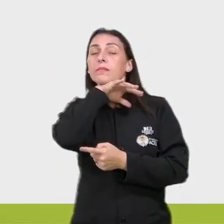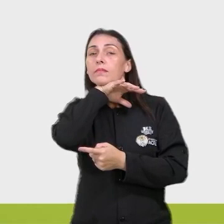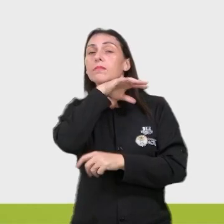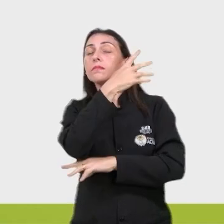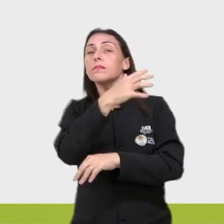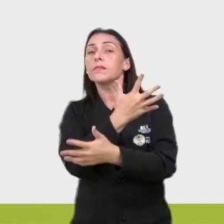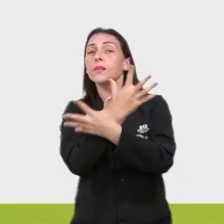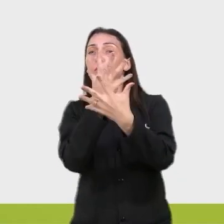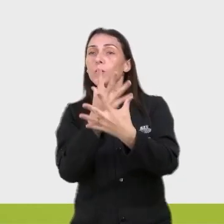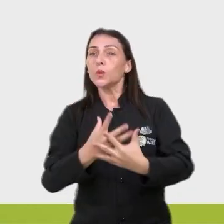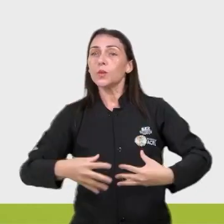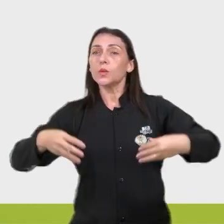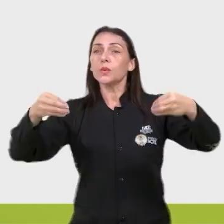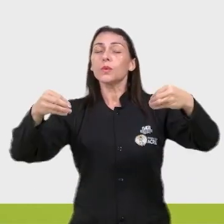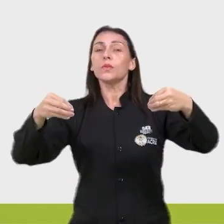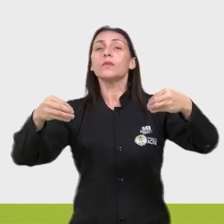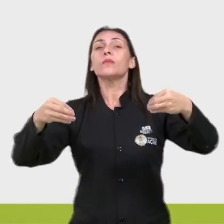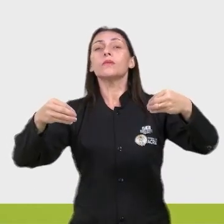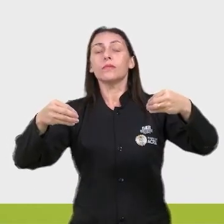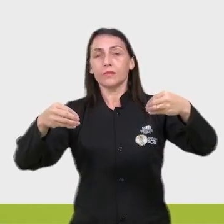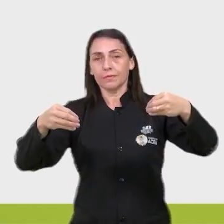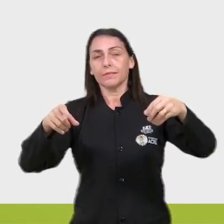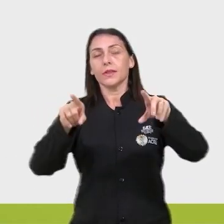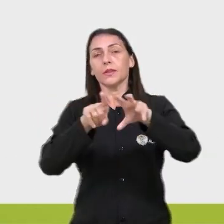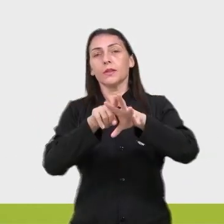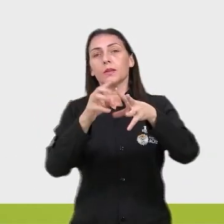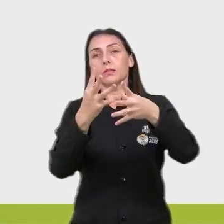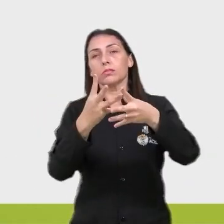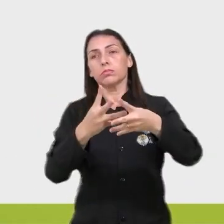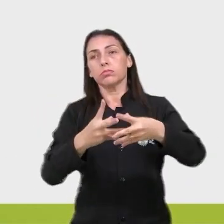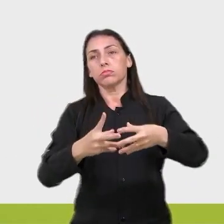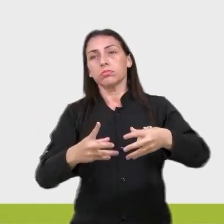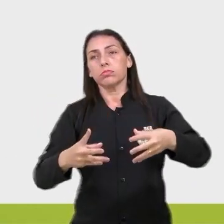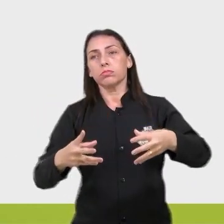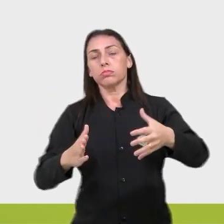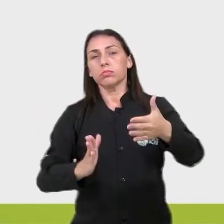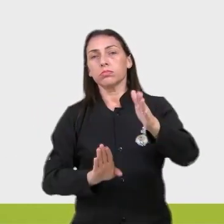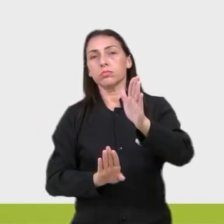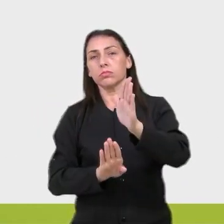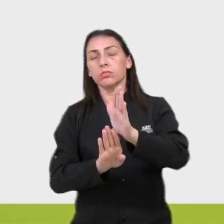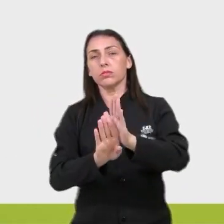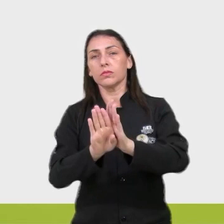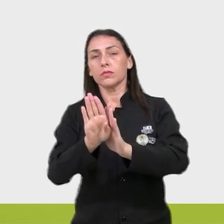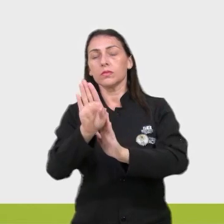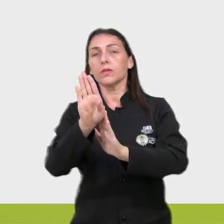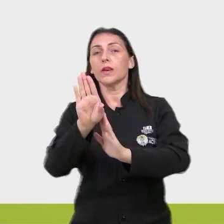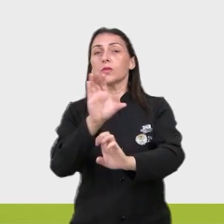simplesmente desaparecido, enquanto a desertificação e o avanço de culturas